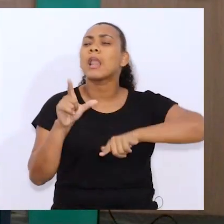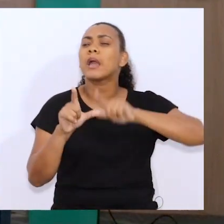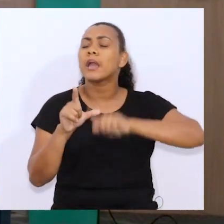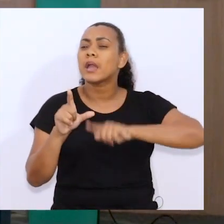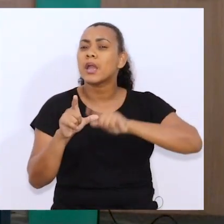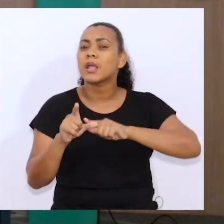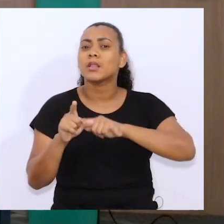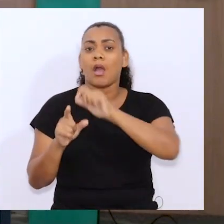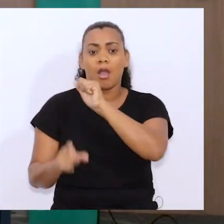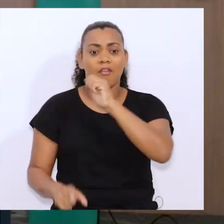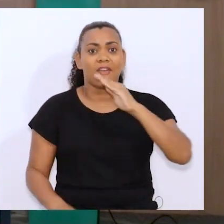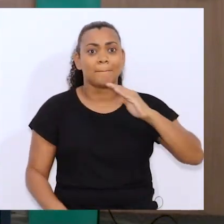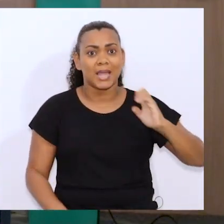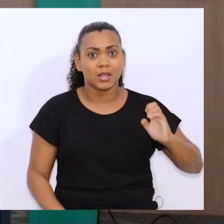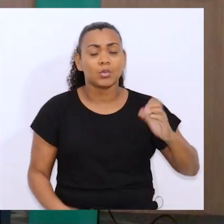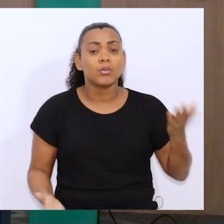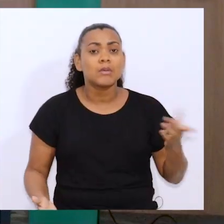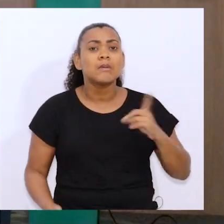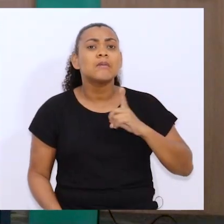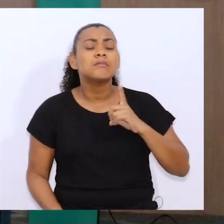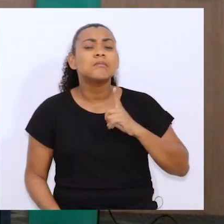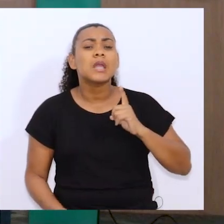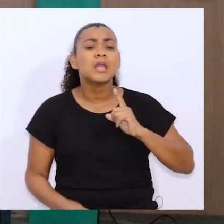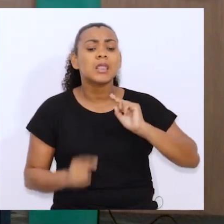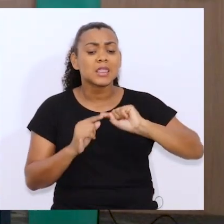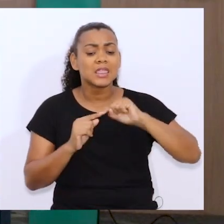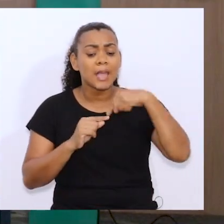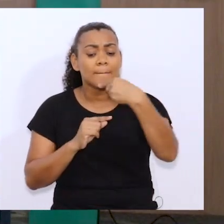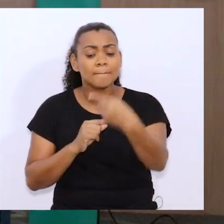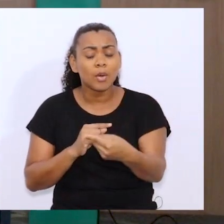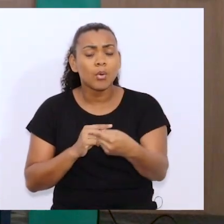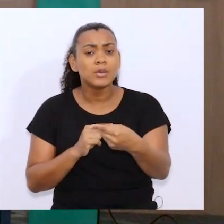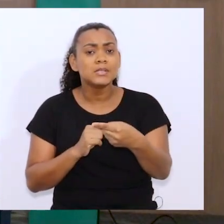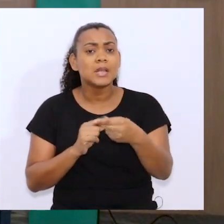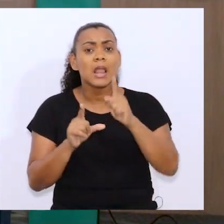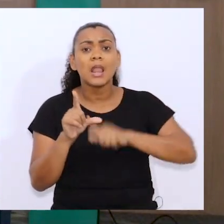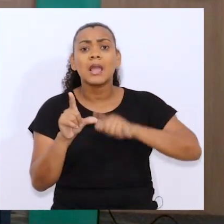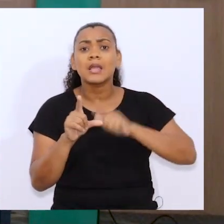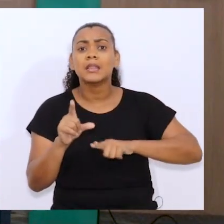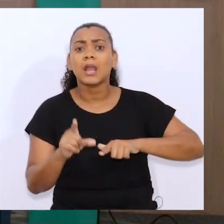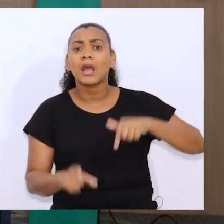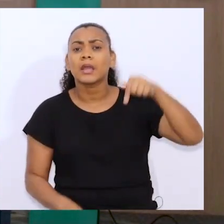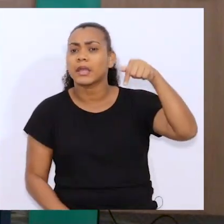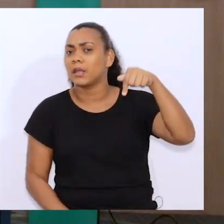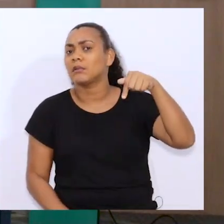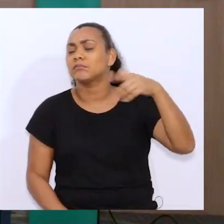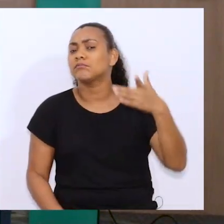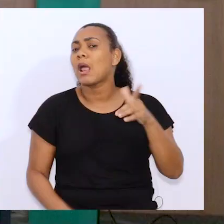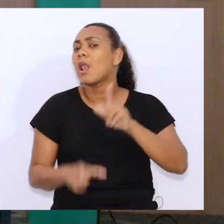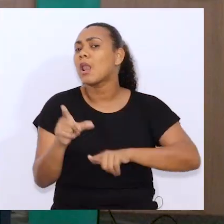do nosso alfabeto que vem depois da letra Q. É a letra